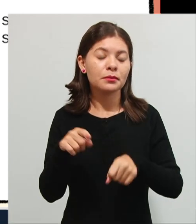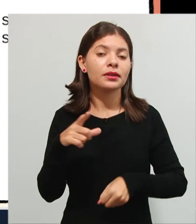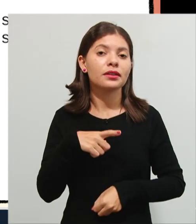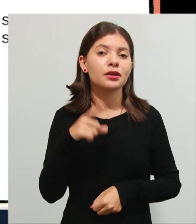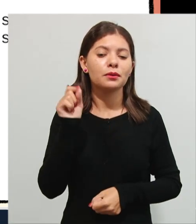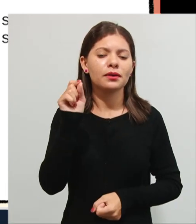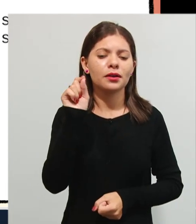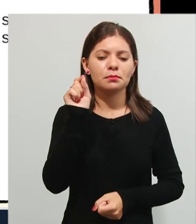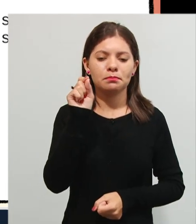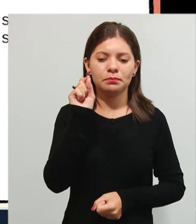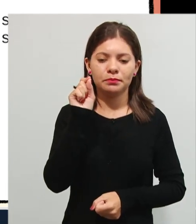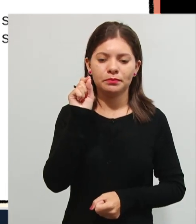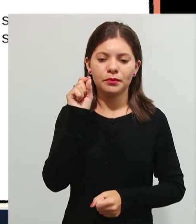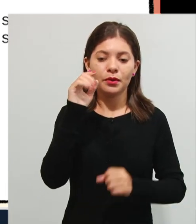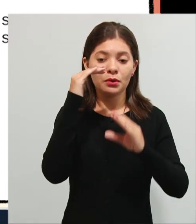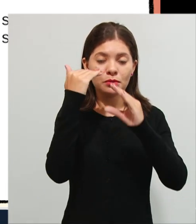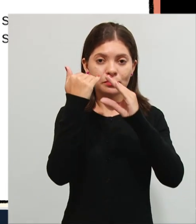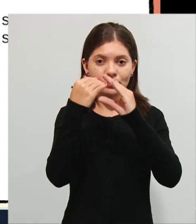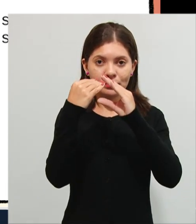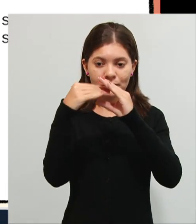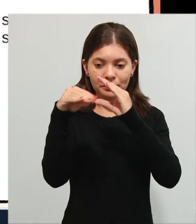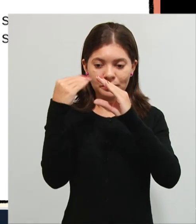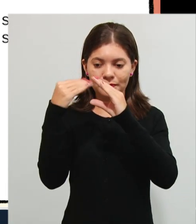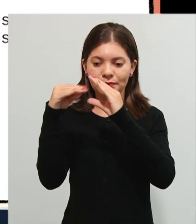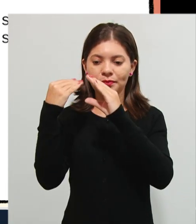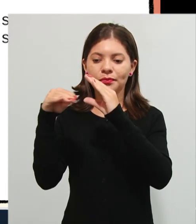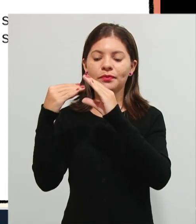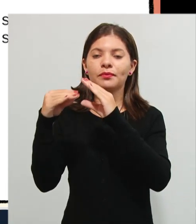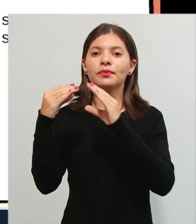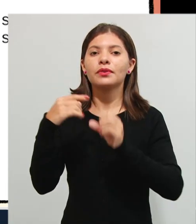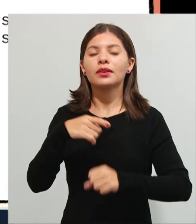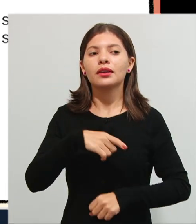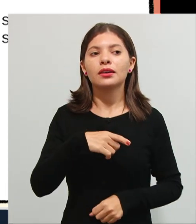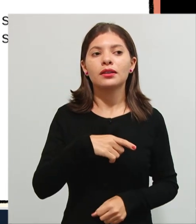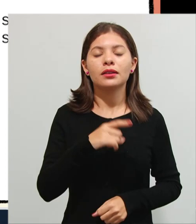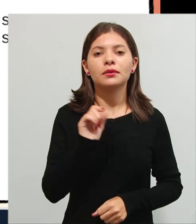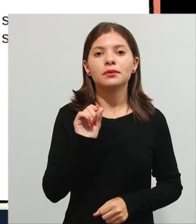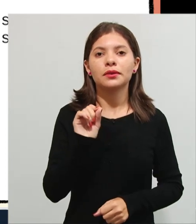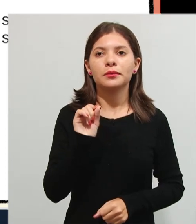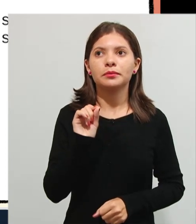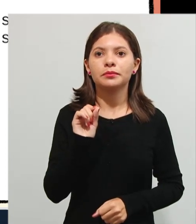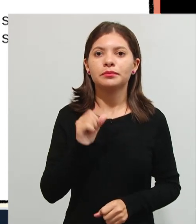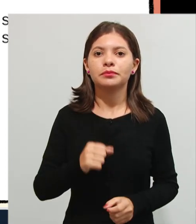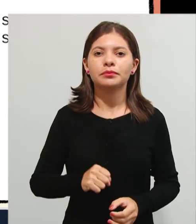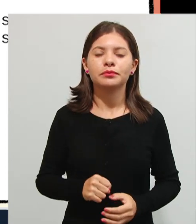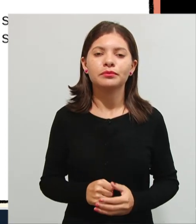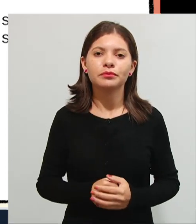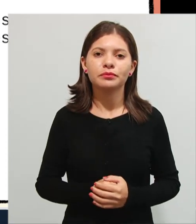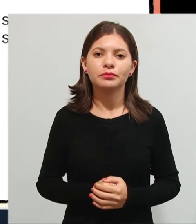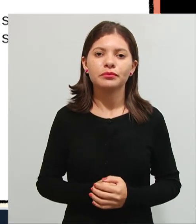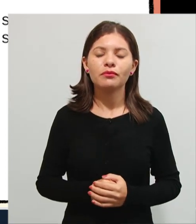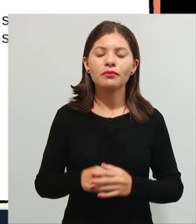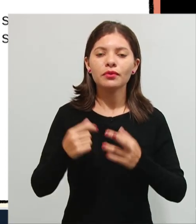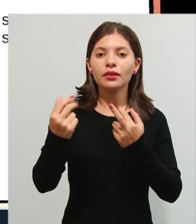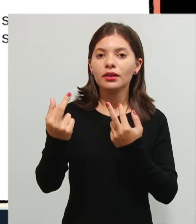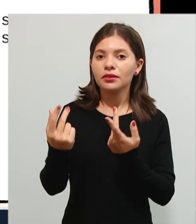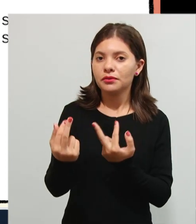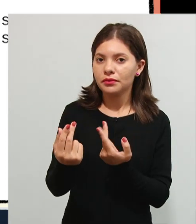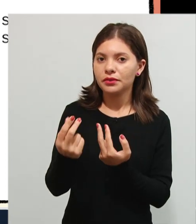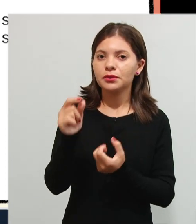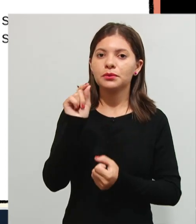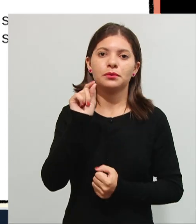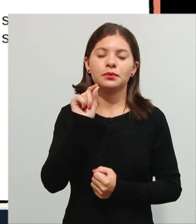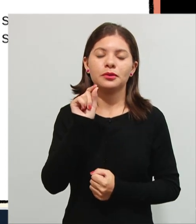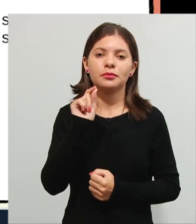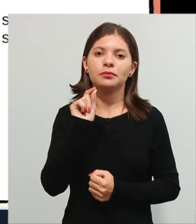como o PowerPoint. Além dessa opção, a gente também tem o pacote Gmail, que tem